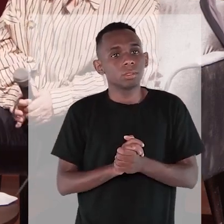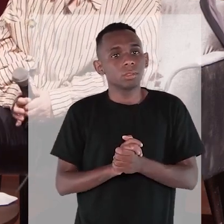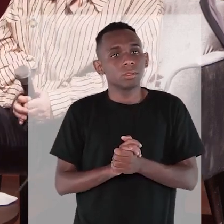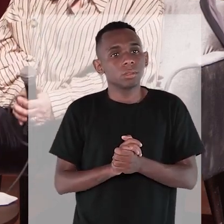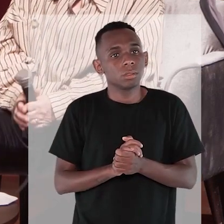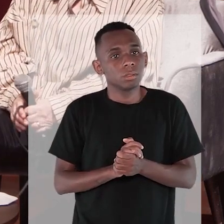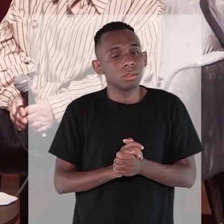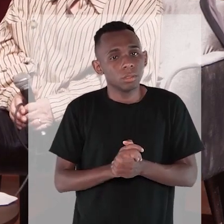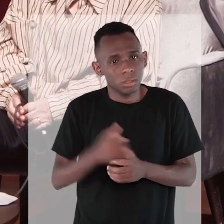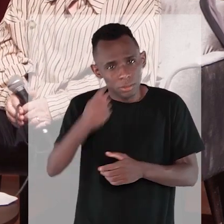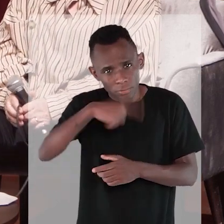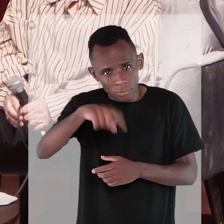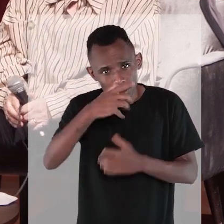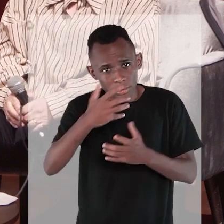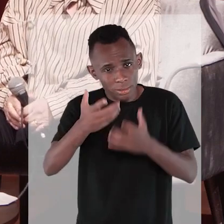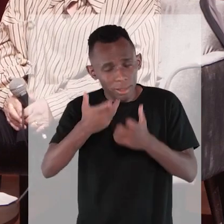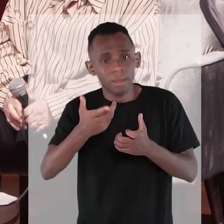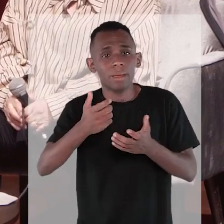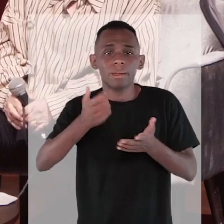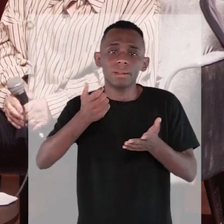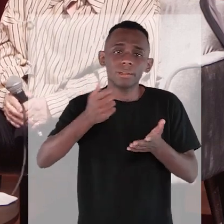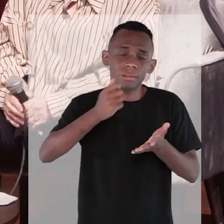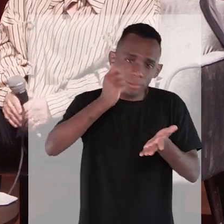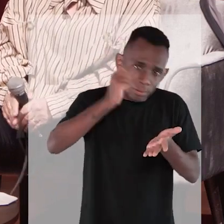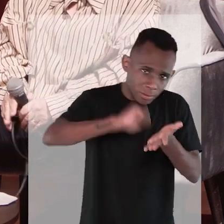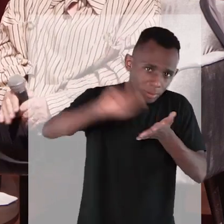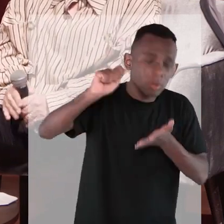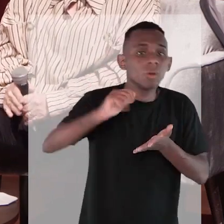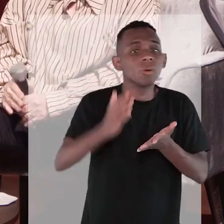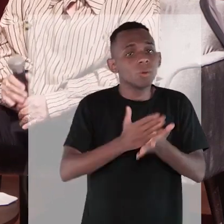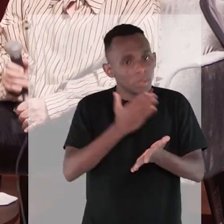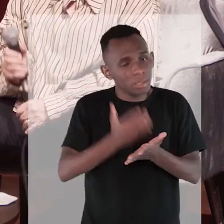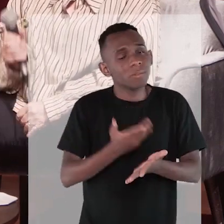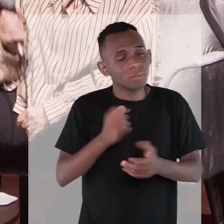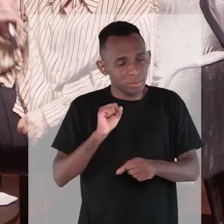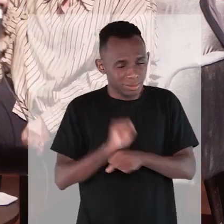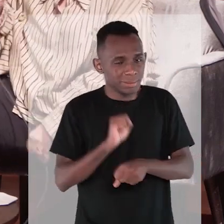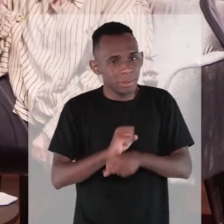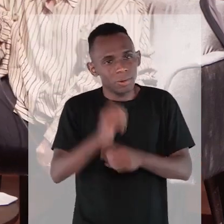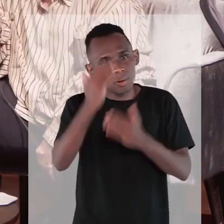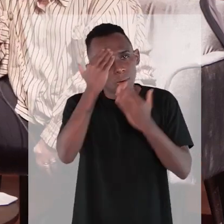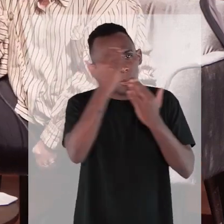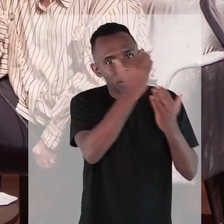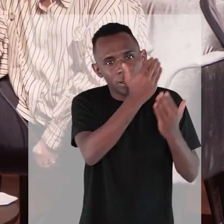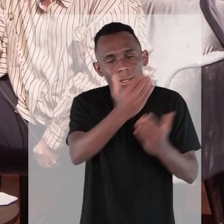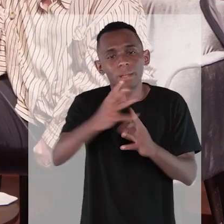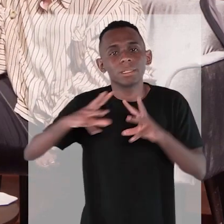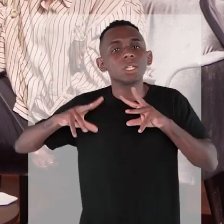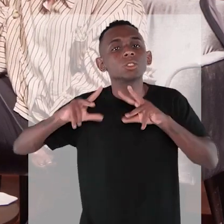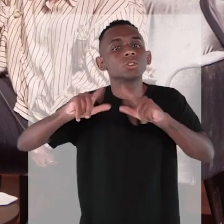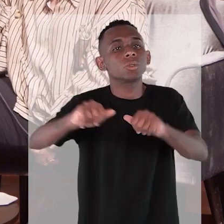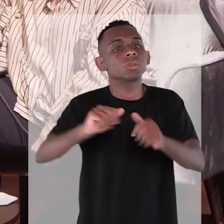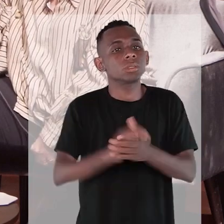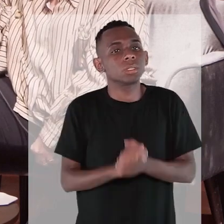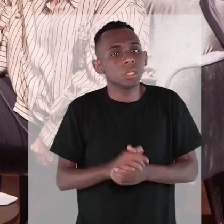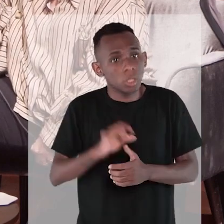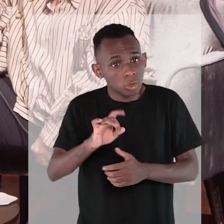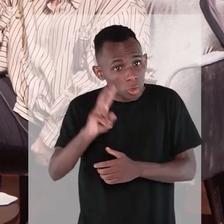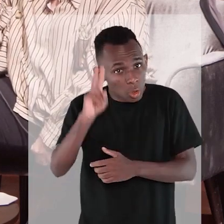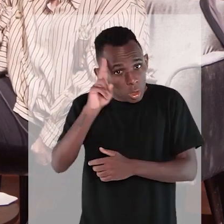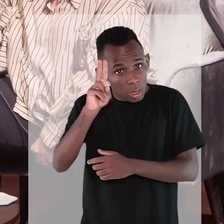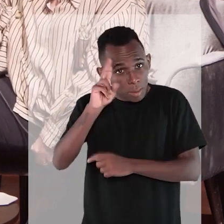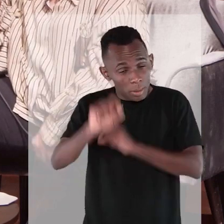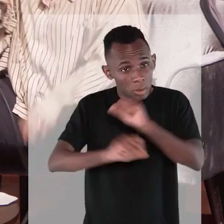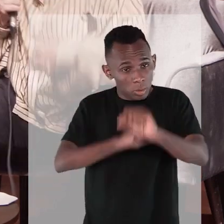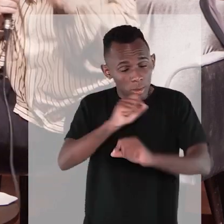tempinho ali para quem desejar, né? Assinando os livros. Muito obrigado a todos e todas. Posso só lembrar a Hannah